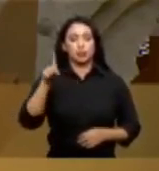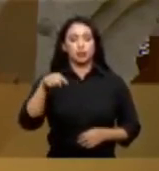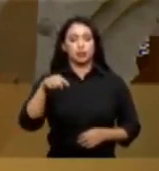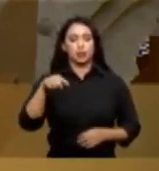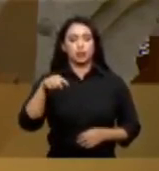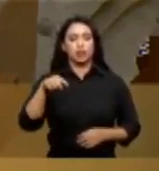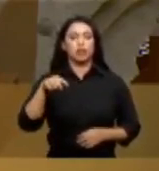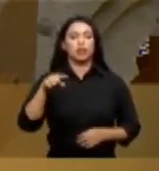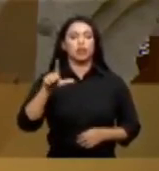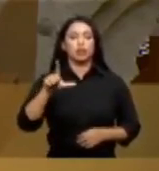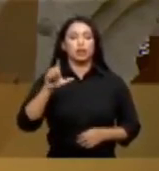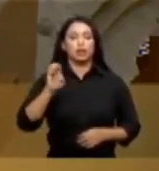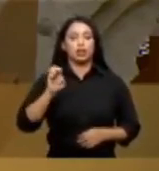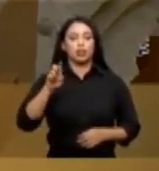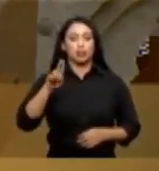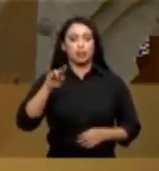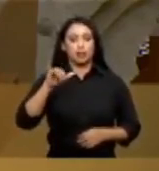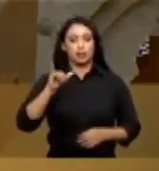excelentíssimo senhor